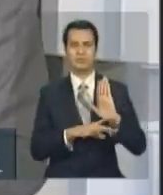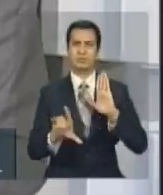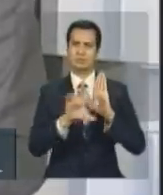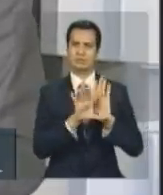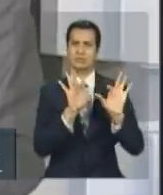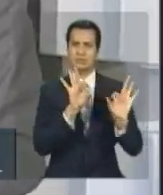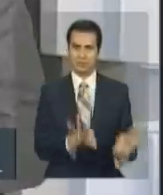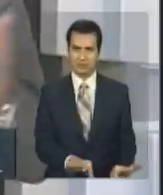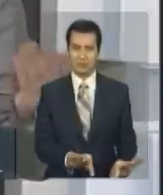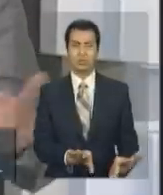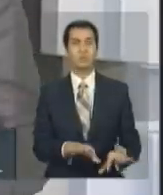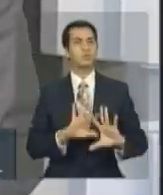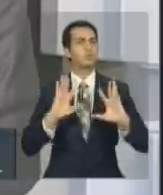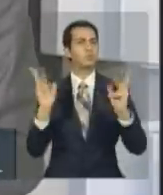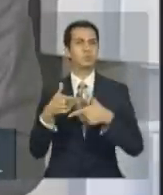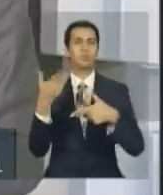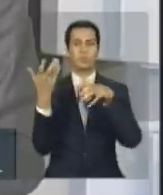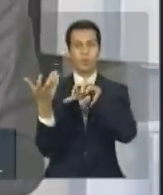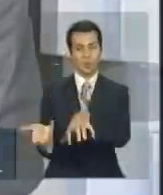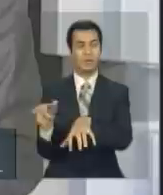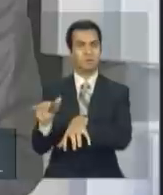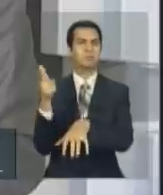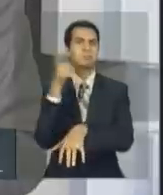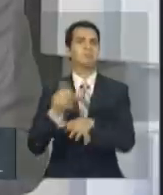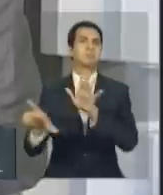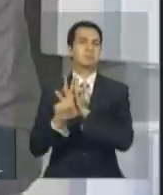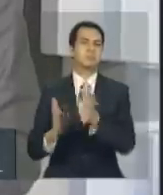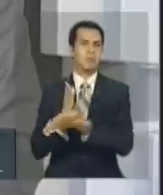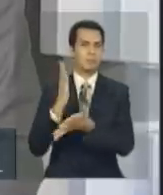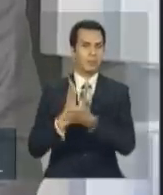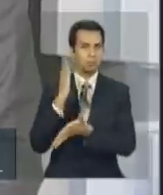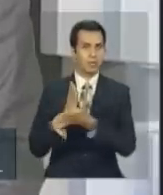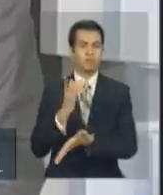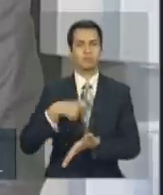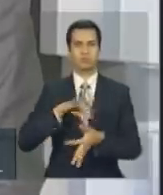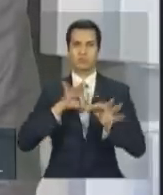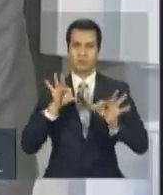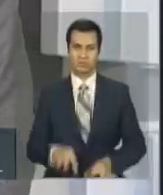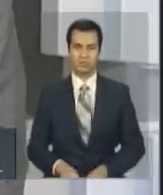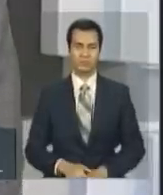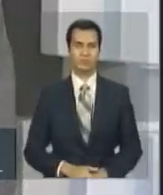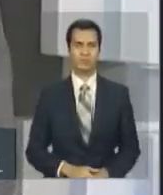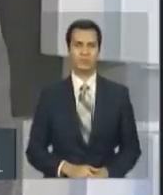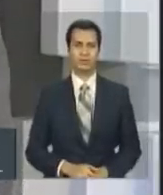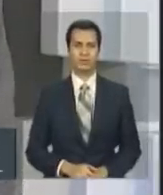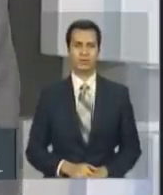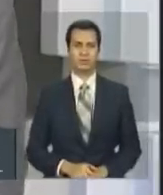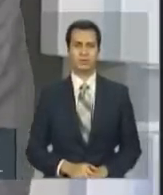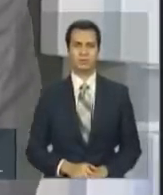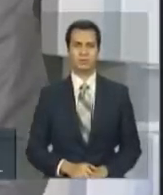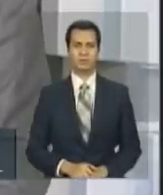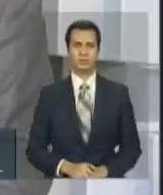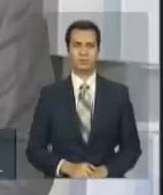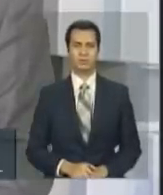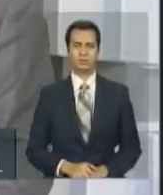em tudo que o Congresso aprova para que nós possamos cumprir. E esse prêmio